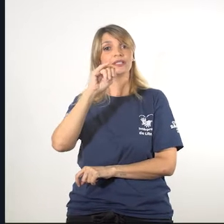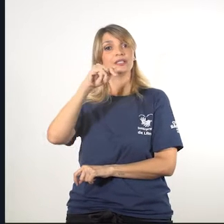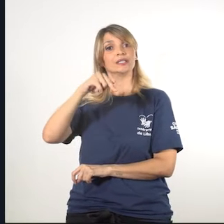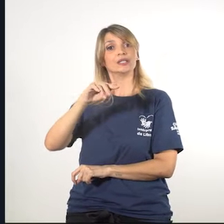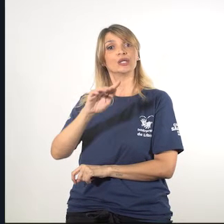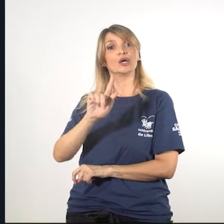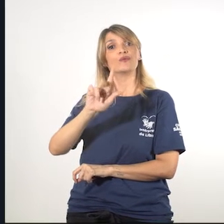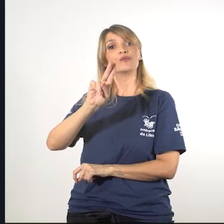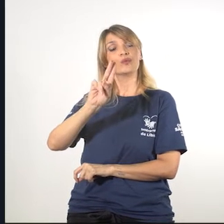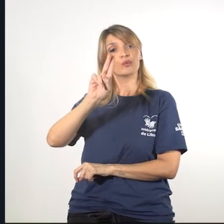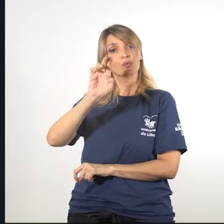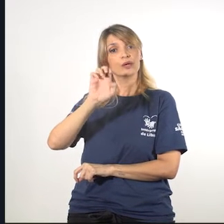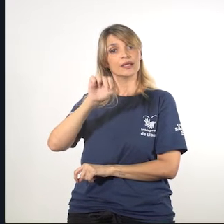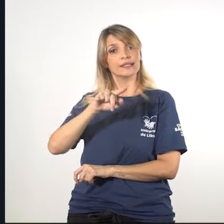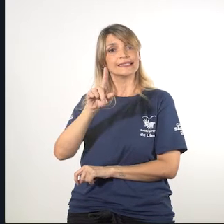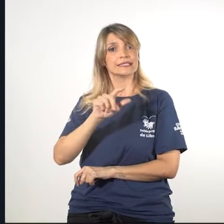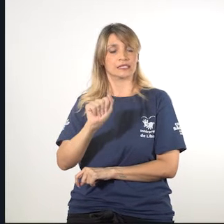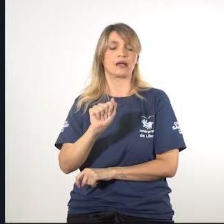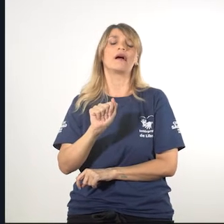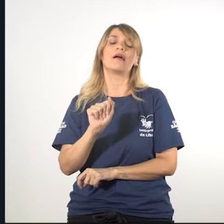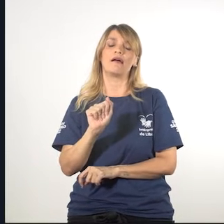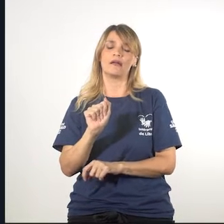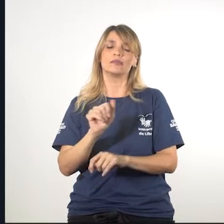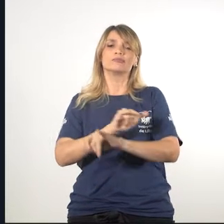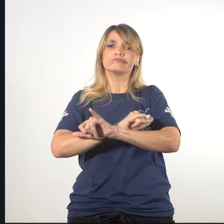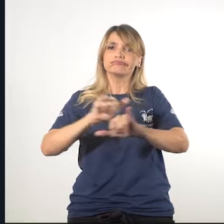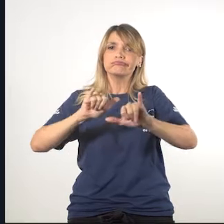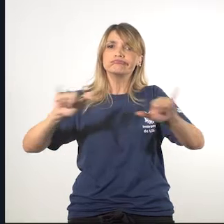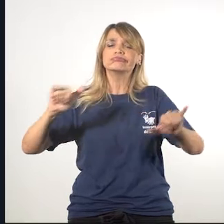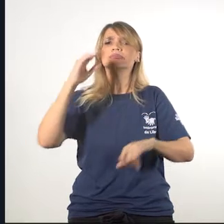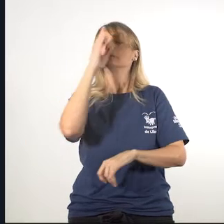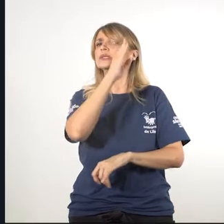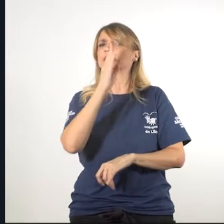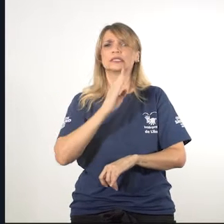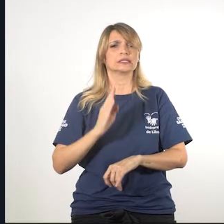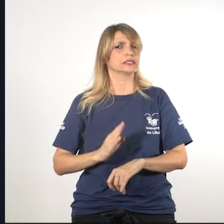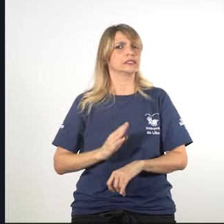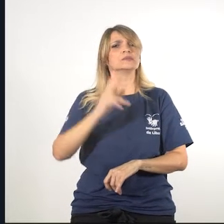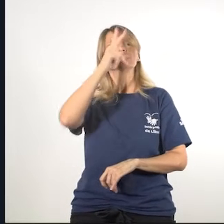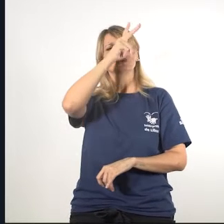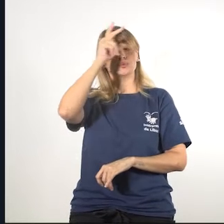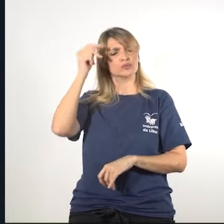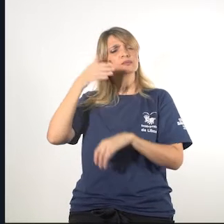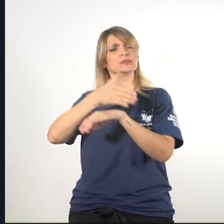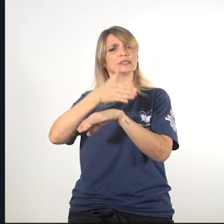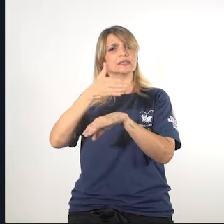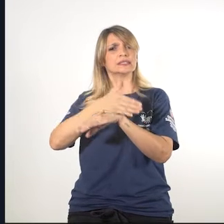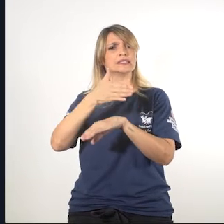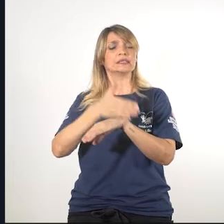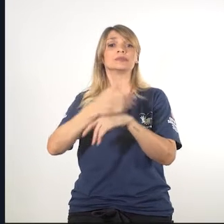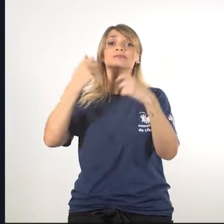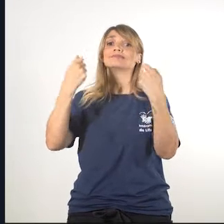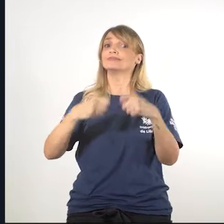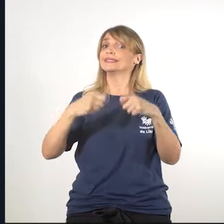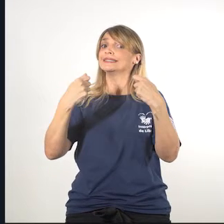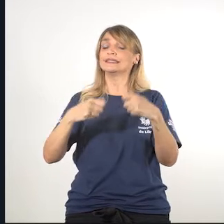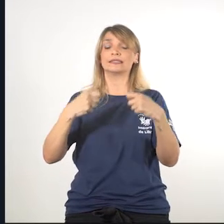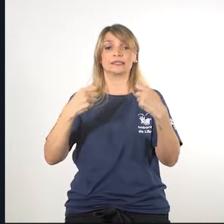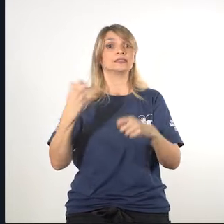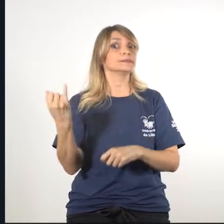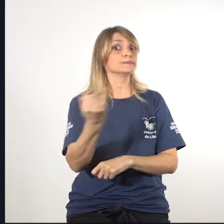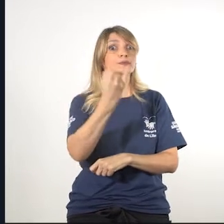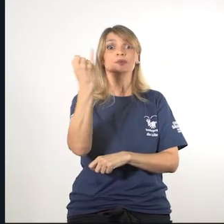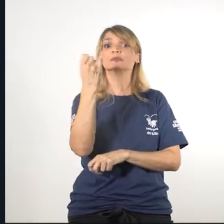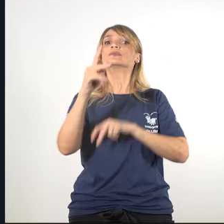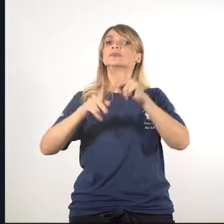Exatamente, é uma campanha nacional da qual o município participa, e cuja imunização de parcela importante da